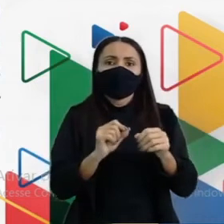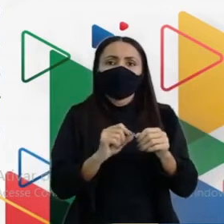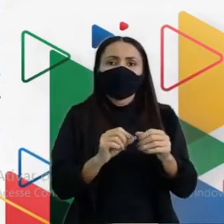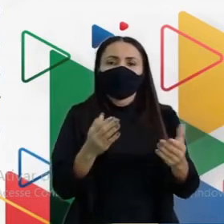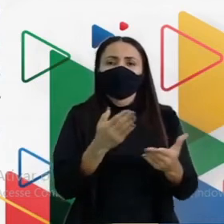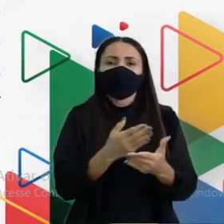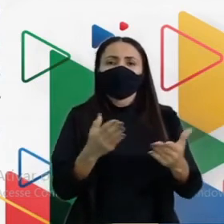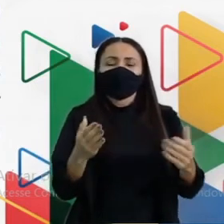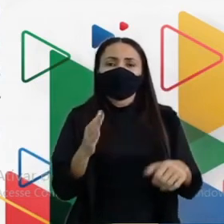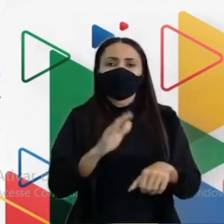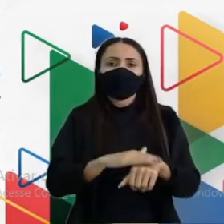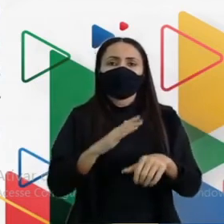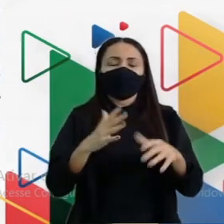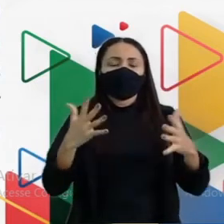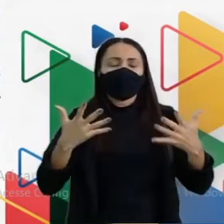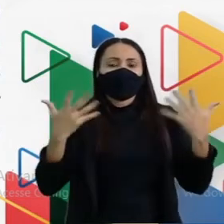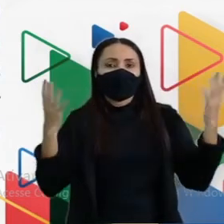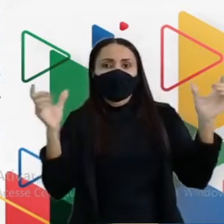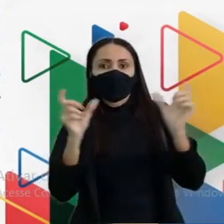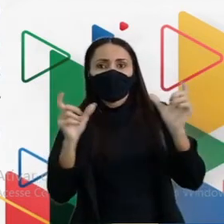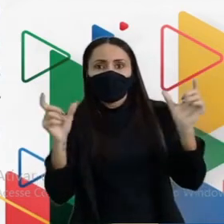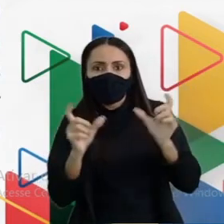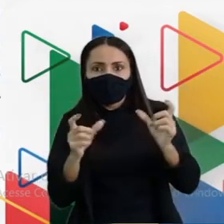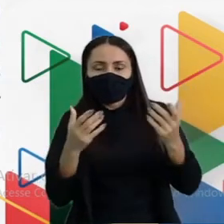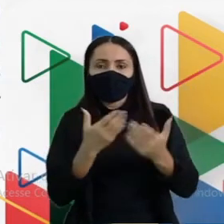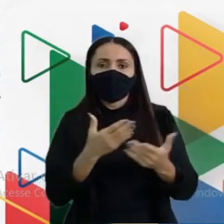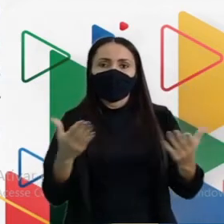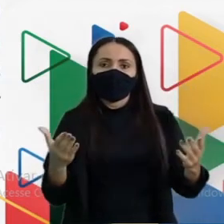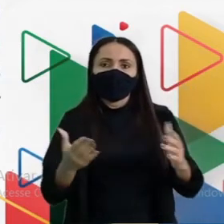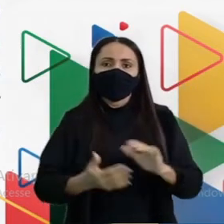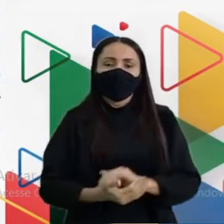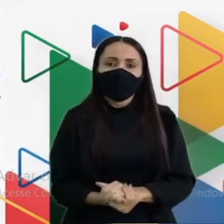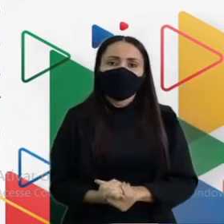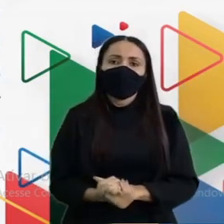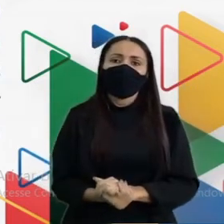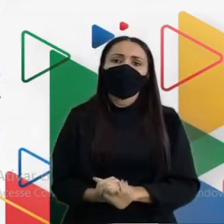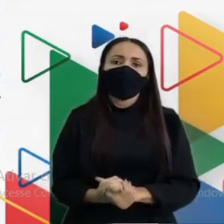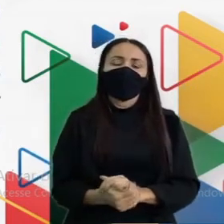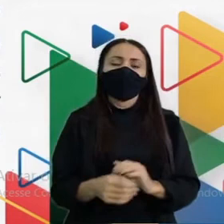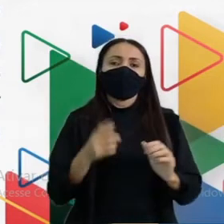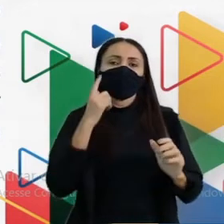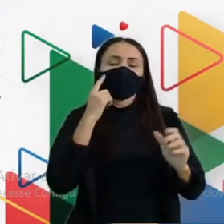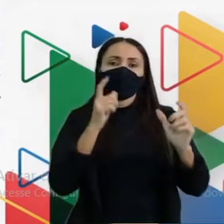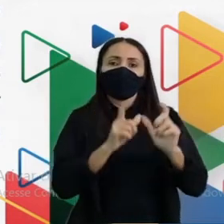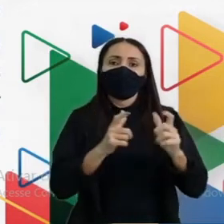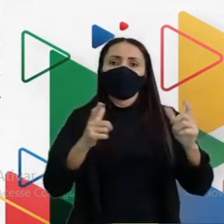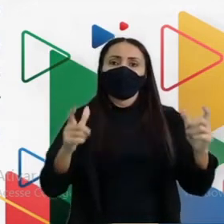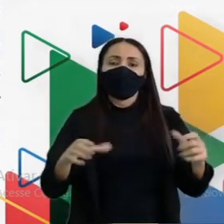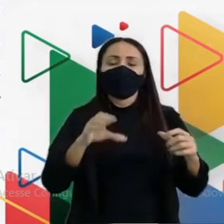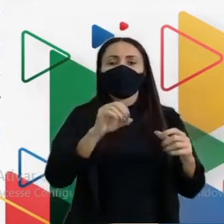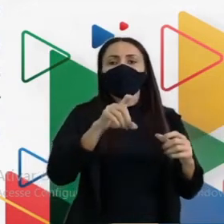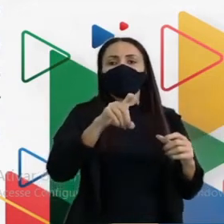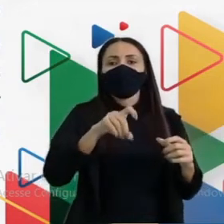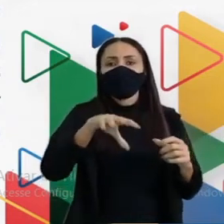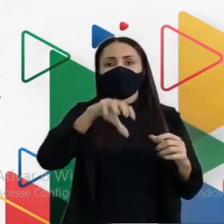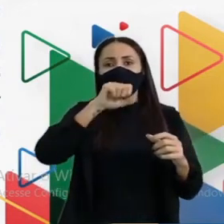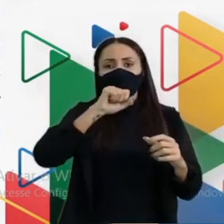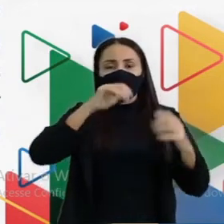você fique mais alerta, mais acordado, mais atento. Aumento da oxigenação